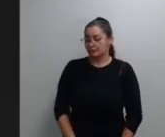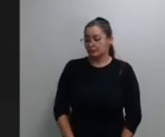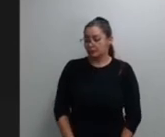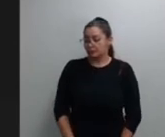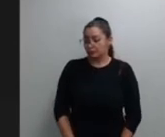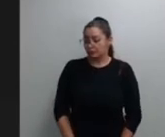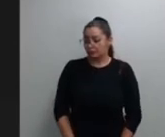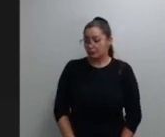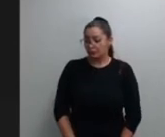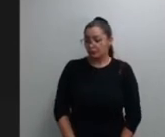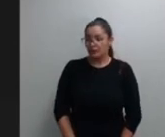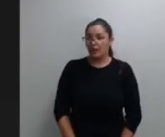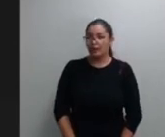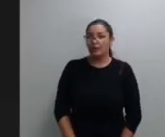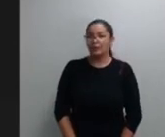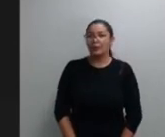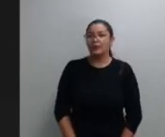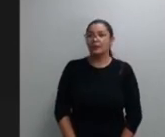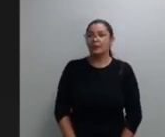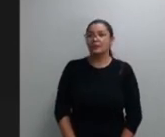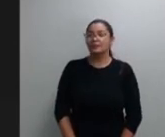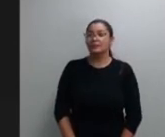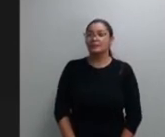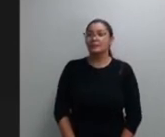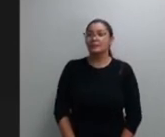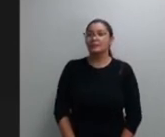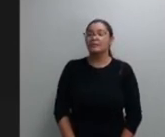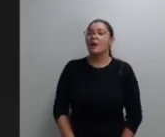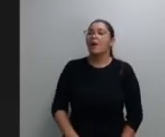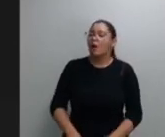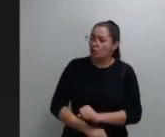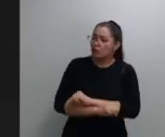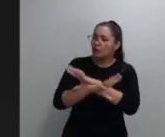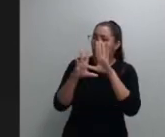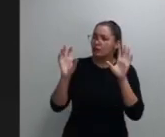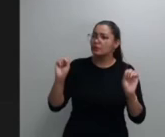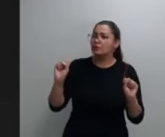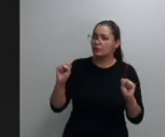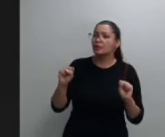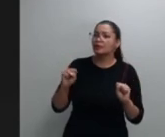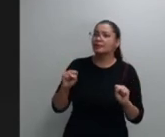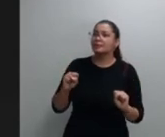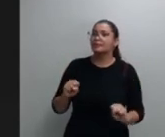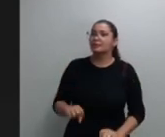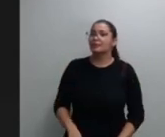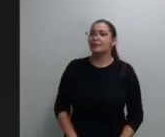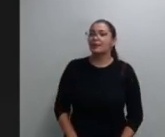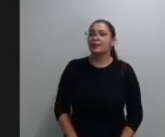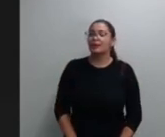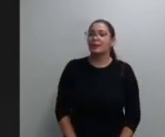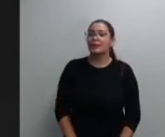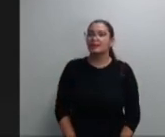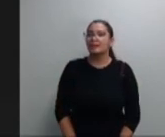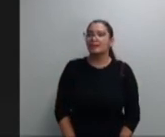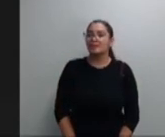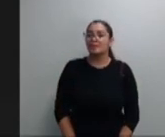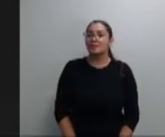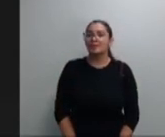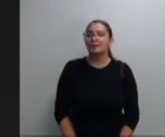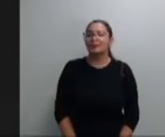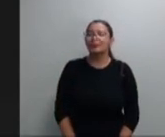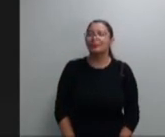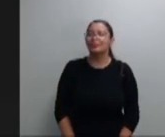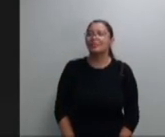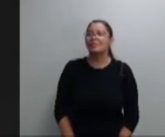tem que tomar conhecimento parece é claro que isso não é assim é evidente que isso não é assim a outra coisa também que a